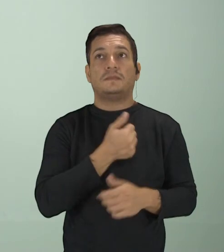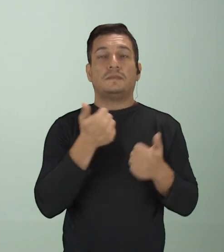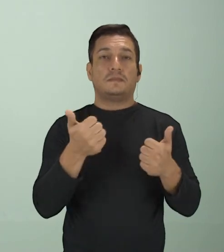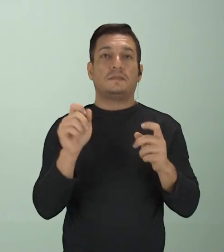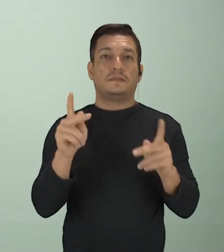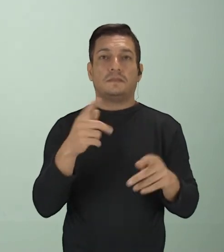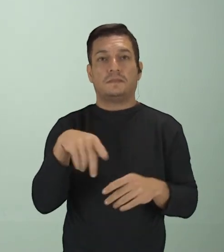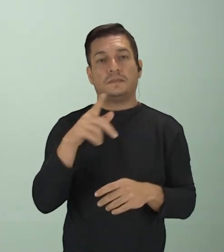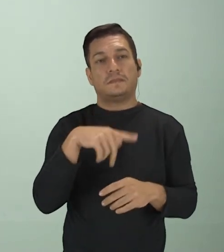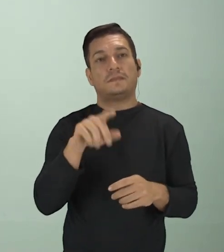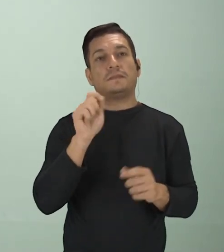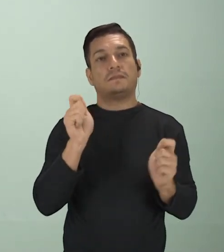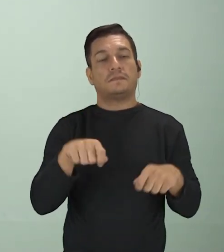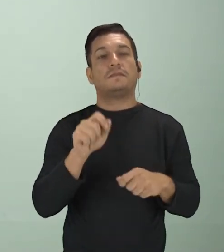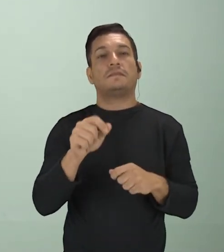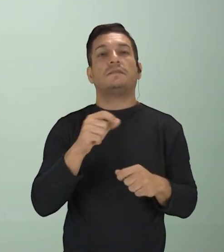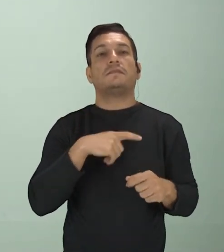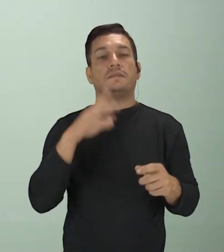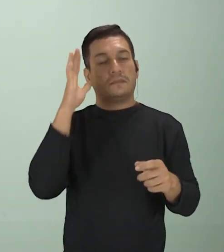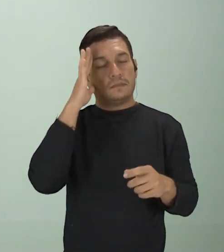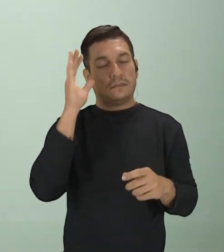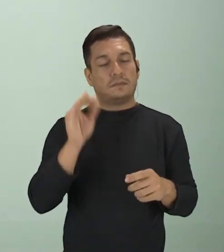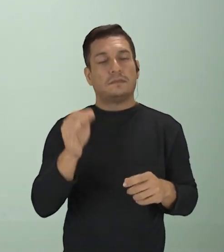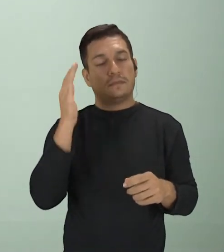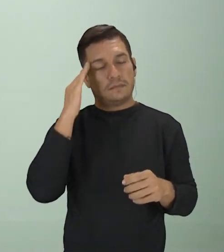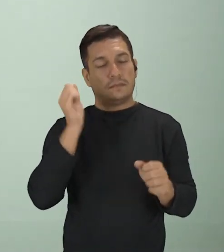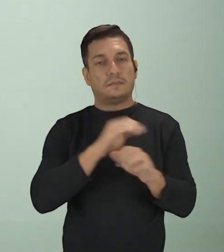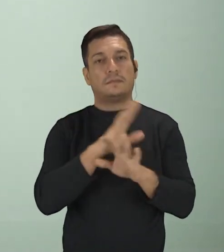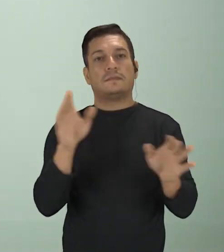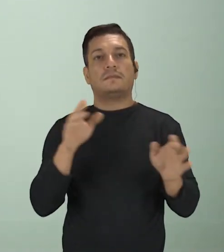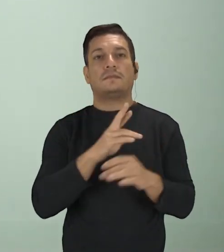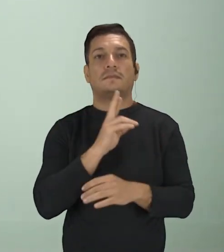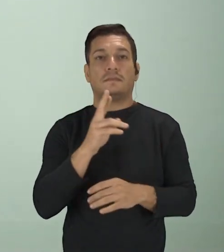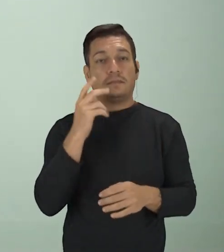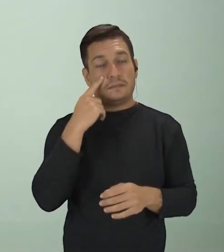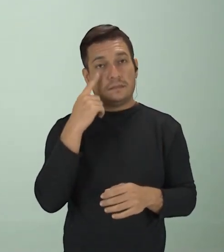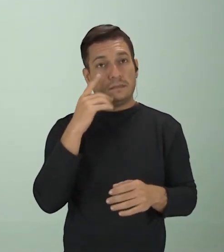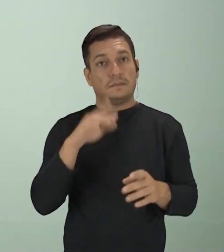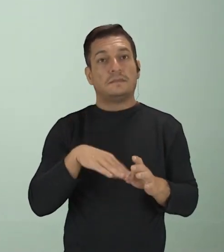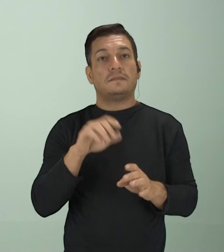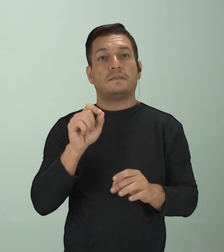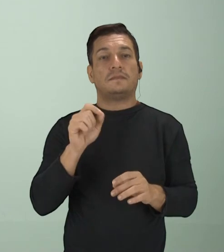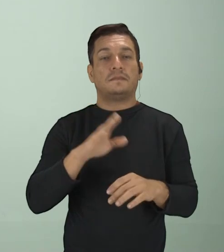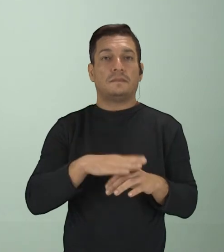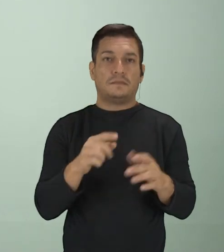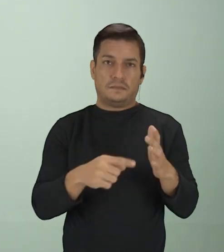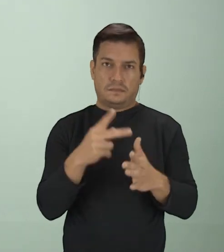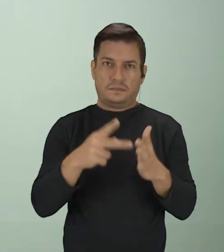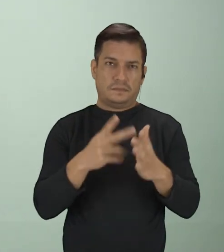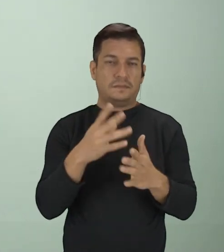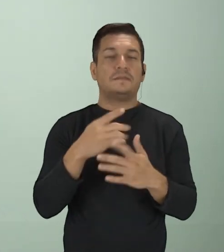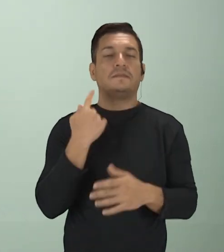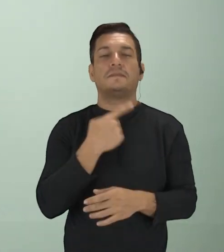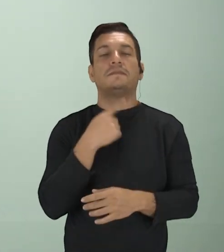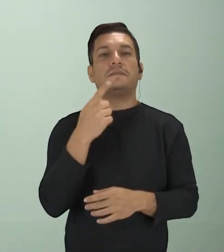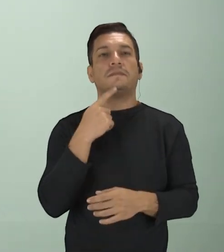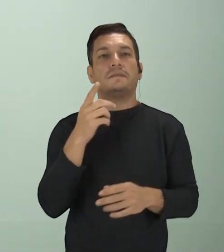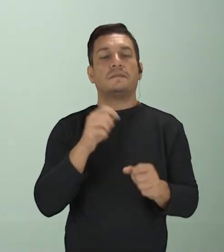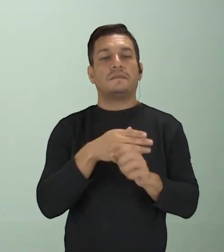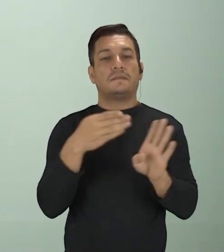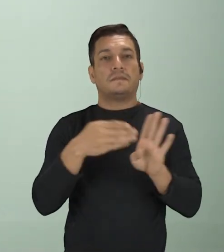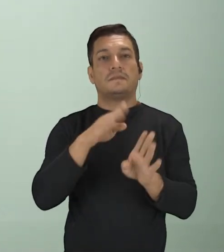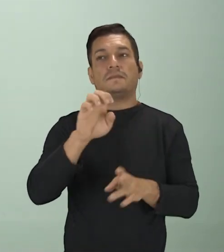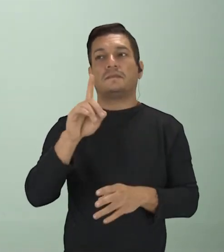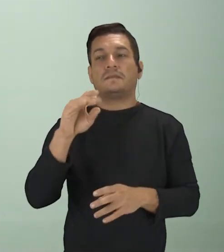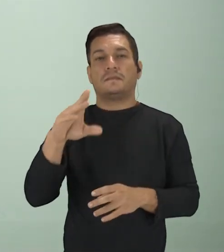pessoal? Que vocês realmente possam ter a compreensão e a resolução. Reveja mais de uma vez que com certeza você vai tirar as dúvidas. Está na